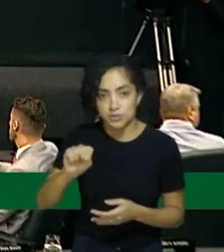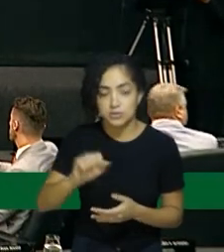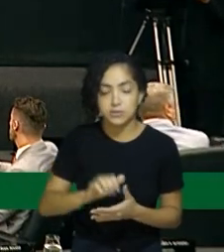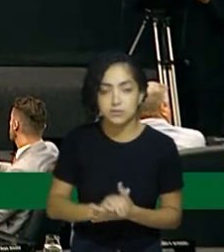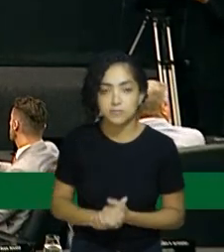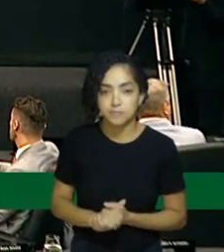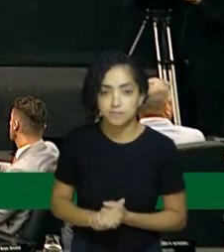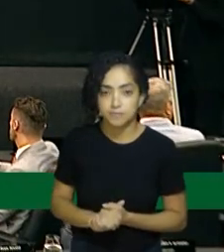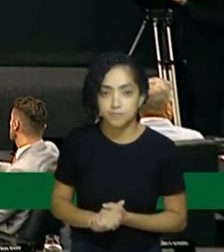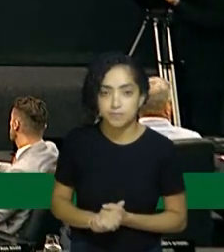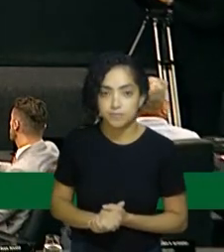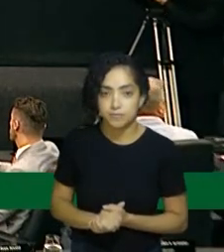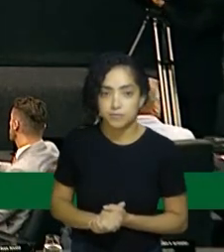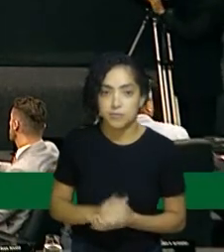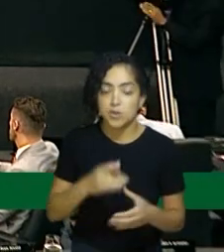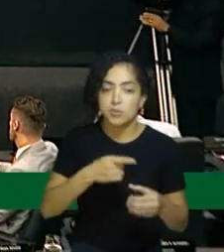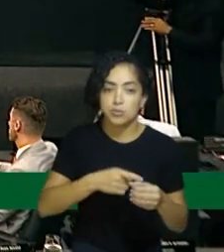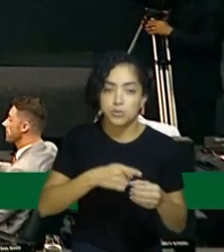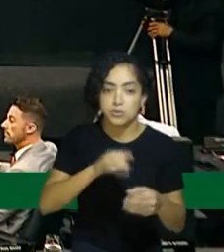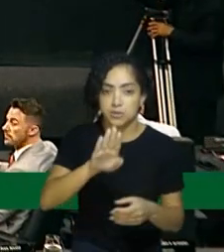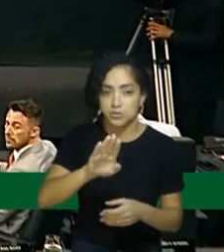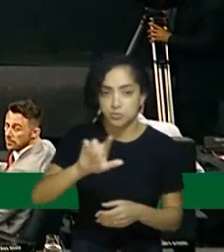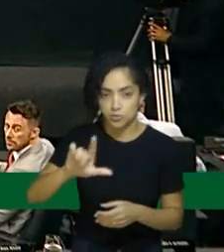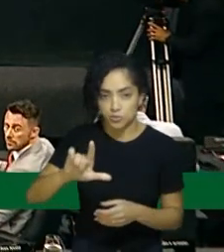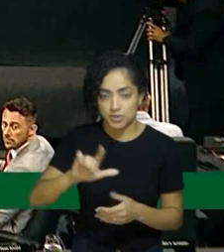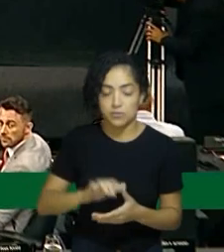Francal município de